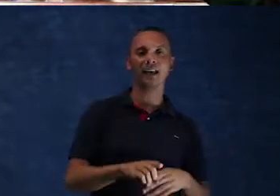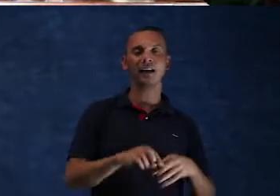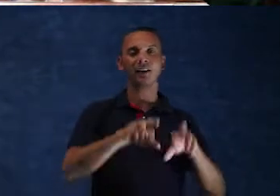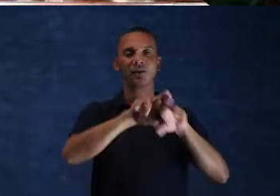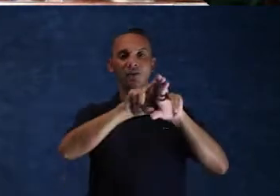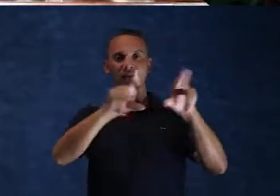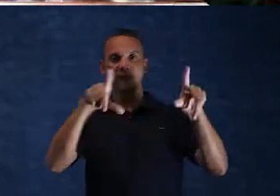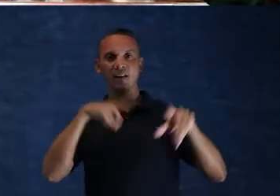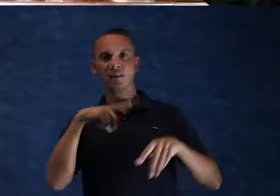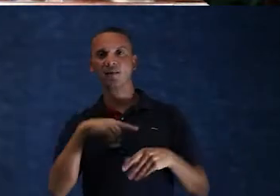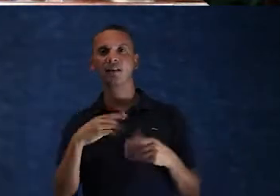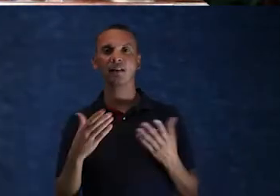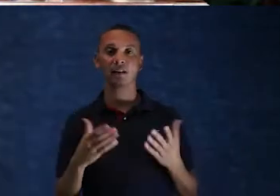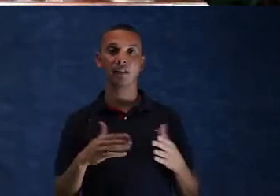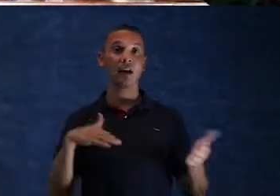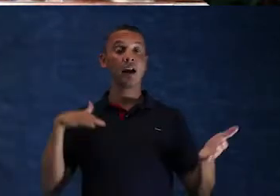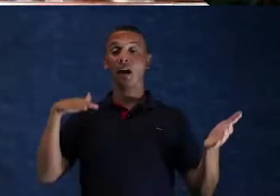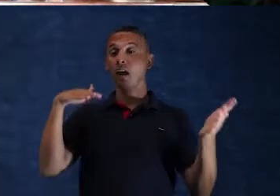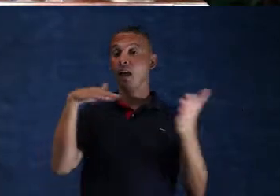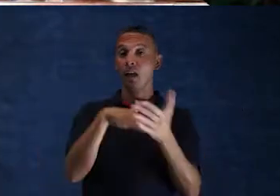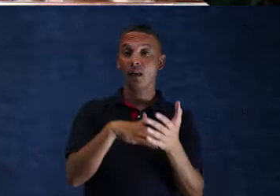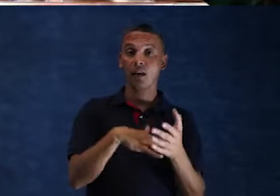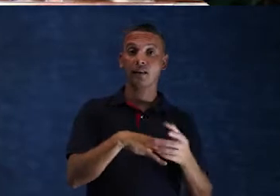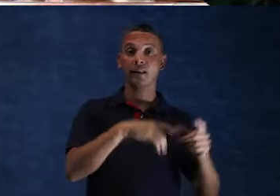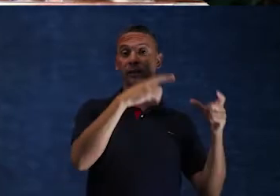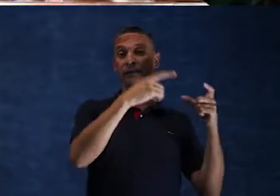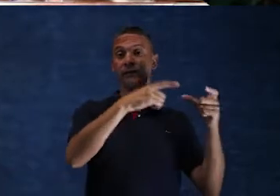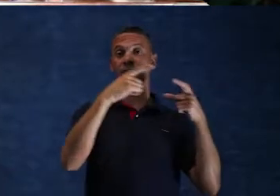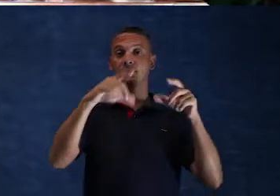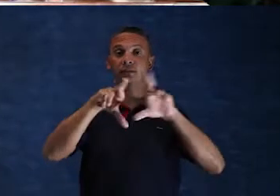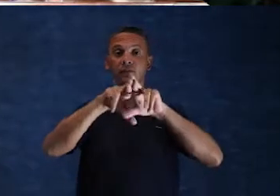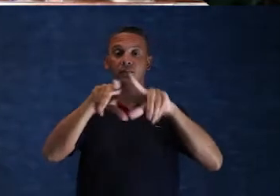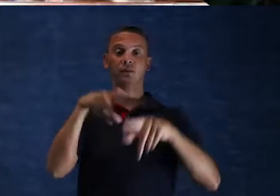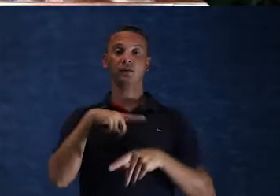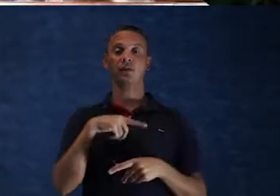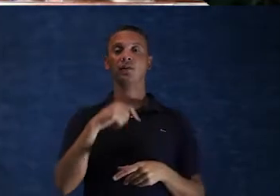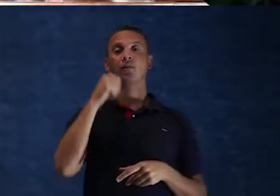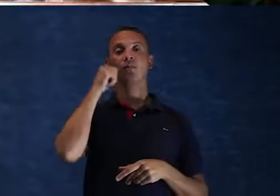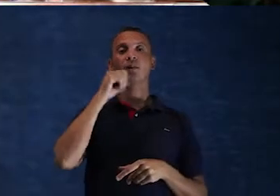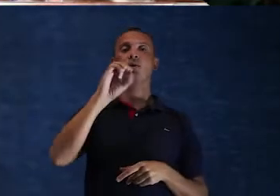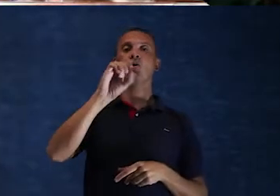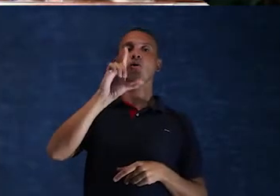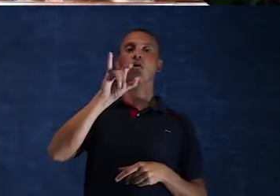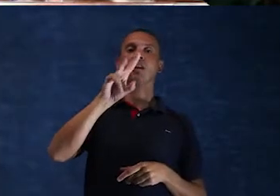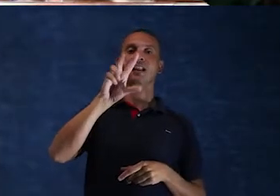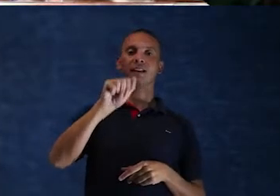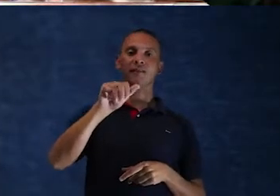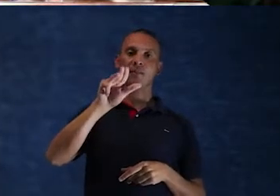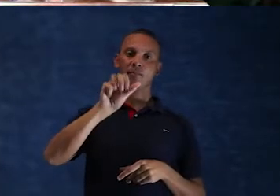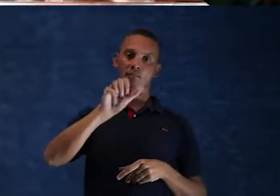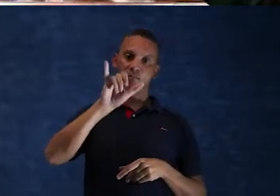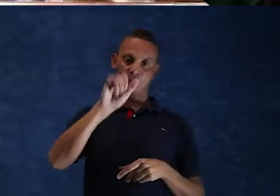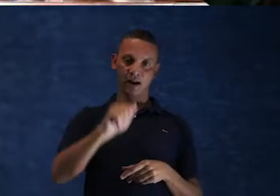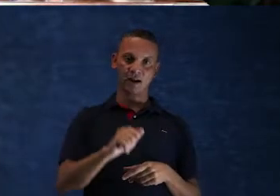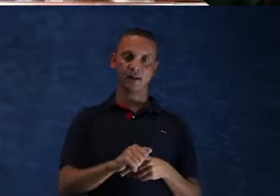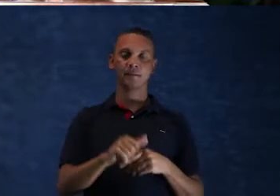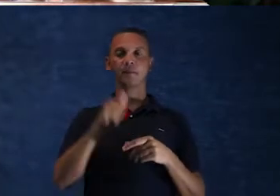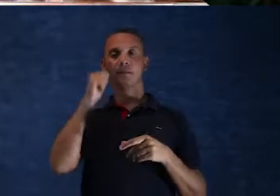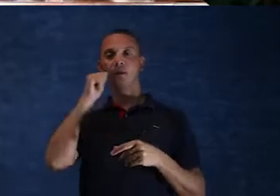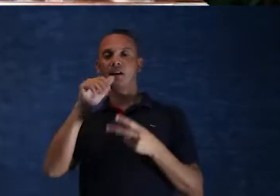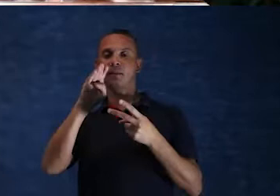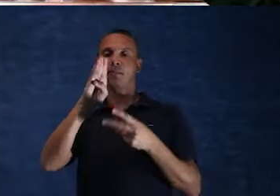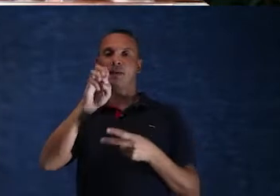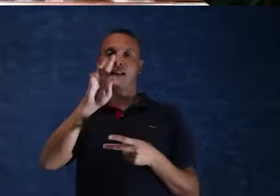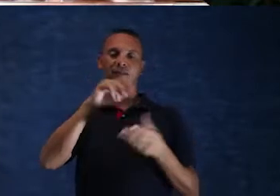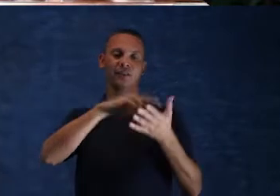e Pan-Americana, até os contraventores presentes nos contos de Olívia Maia, Marcelino Freire, Beatriz Bracher